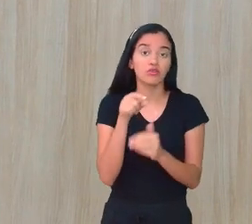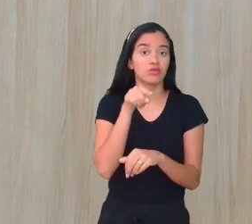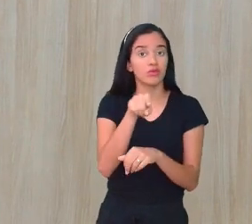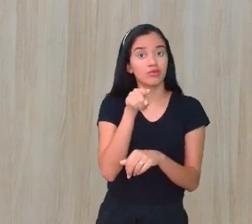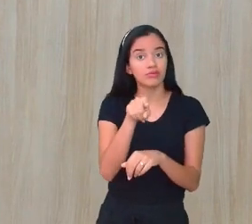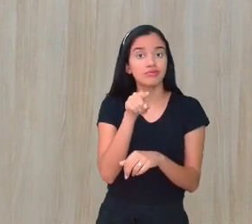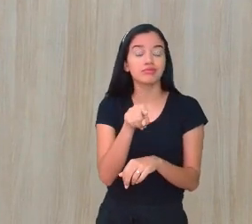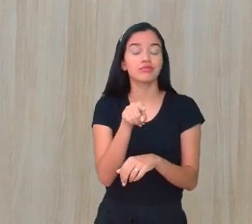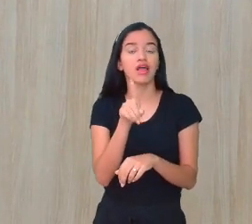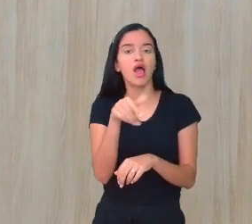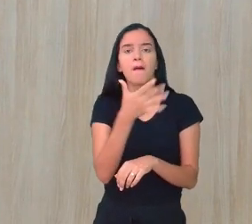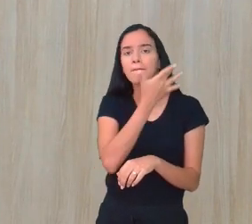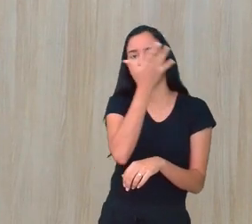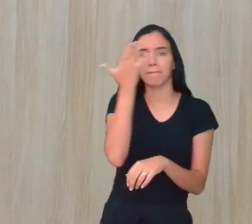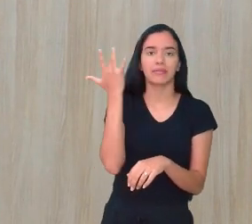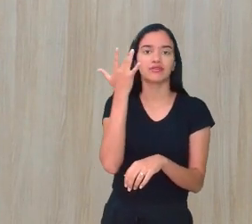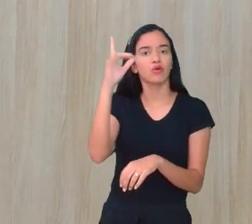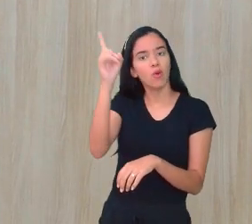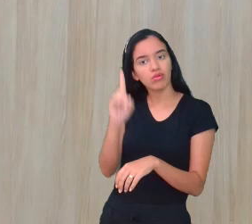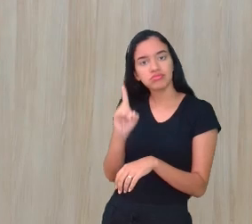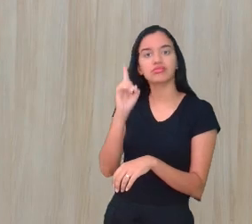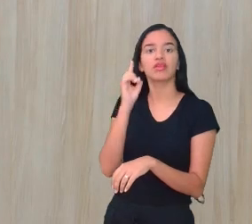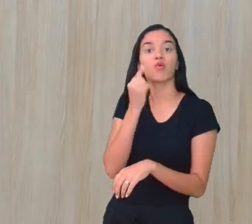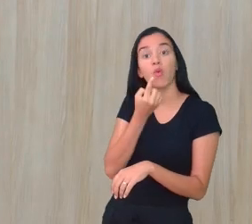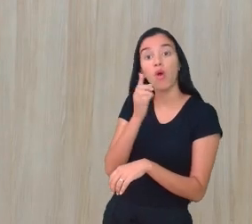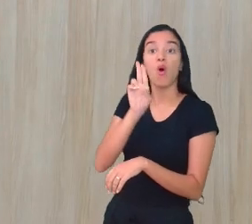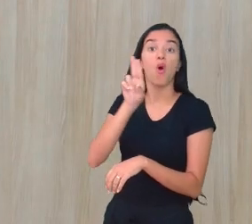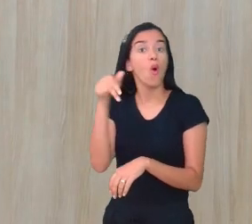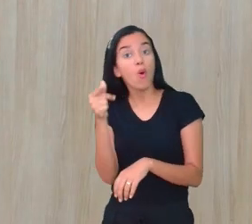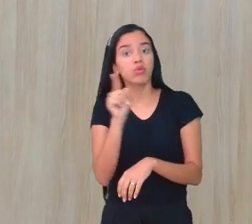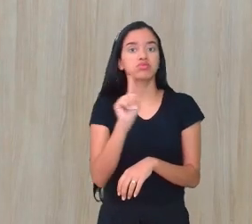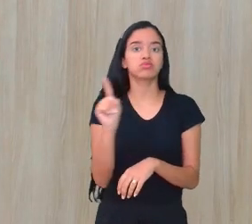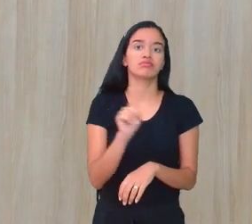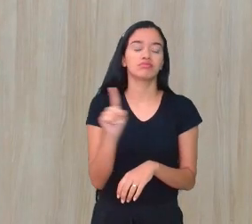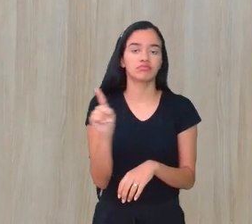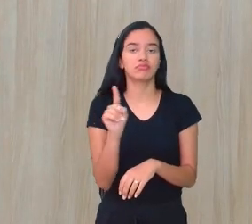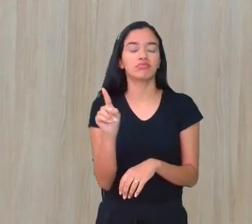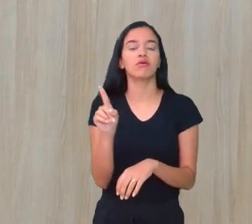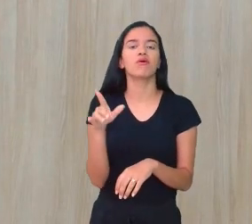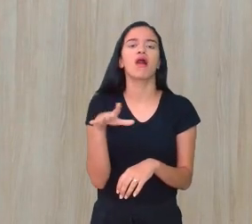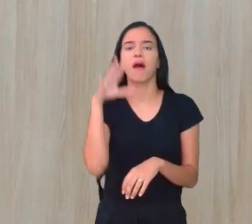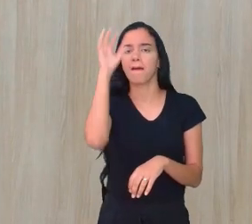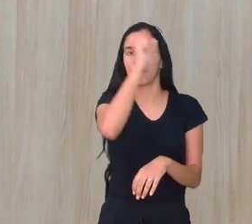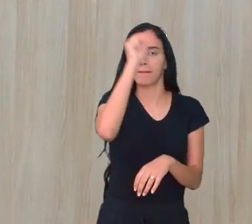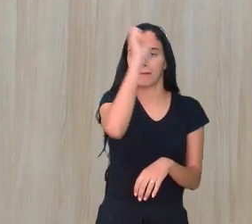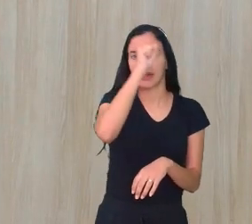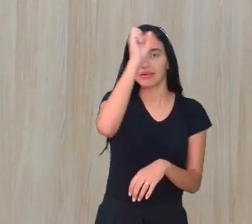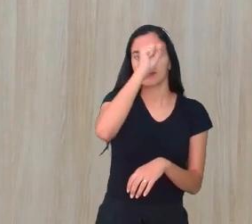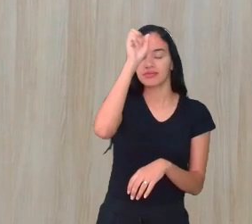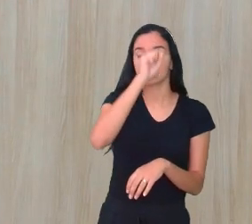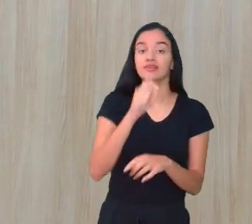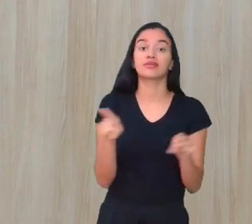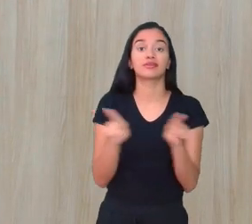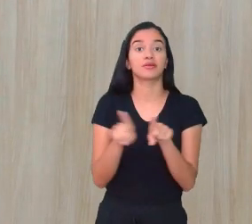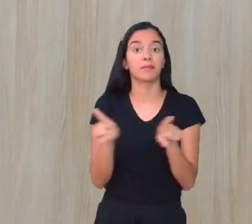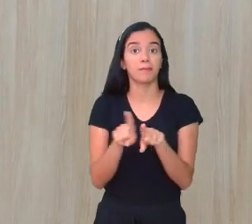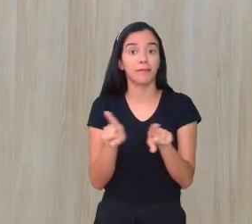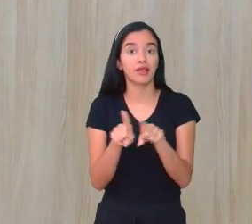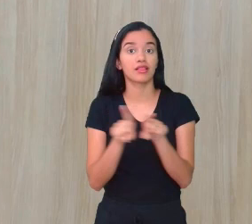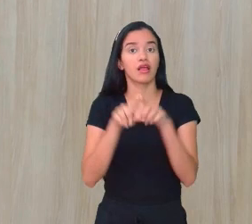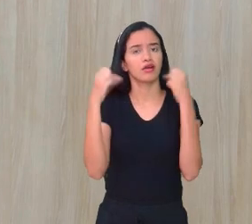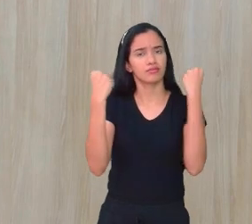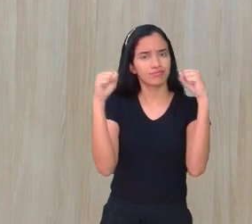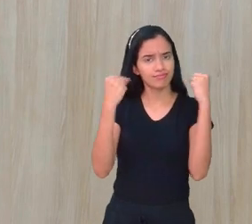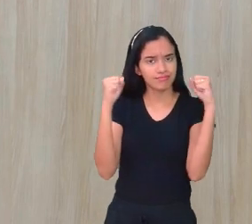você uma pessoa com deficiência auditiva ou não, aí aprendendo, além da ginástica,